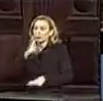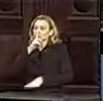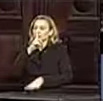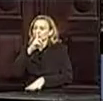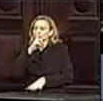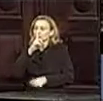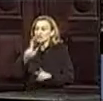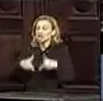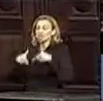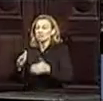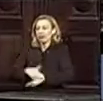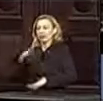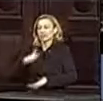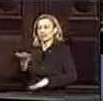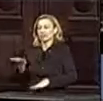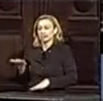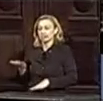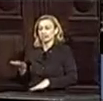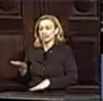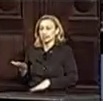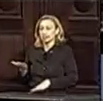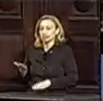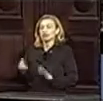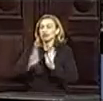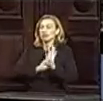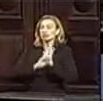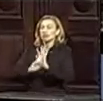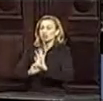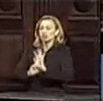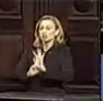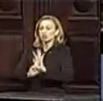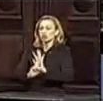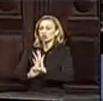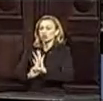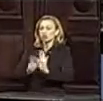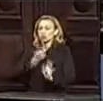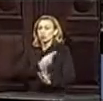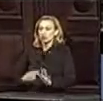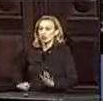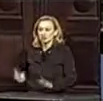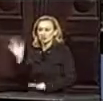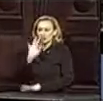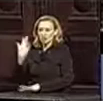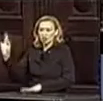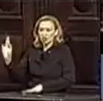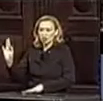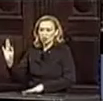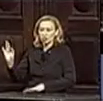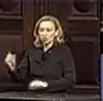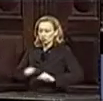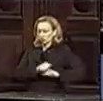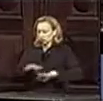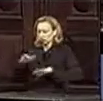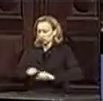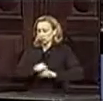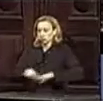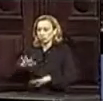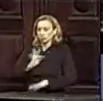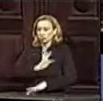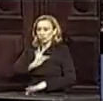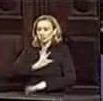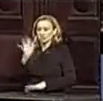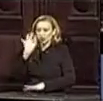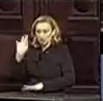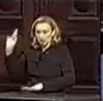Participem da segurança pública como representantes do governo federal, com as Forças Armadas, com a Polícia Federal e